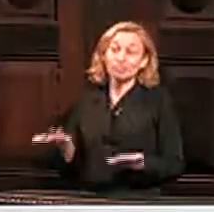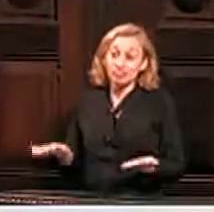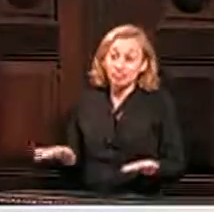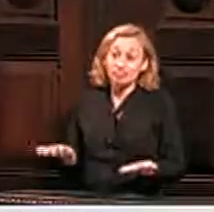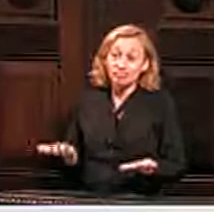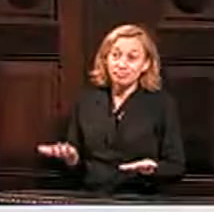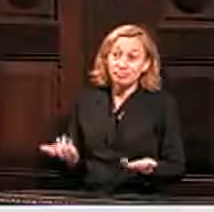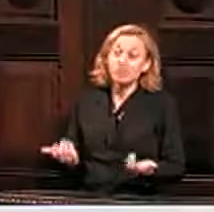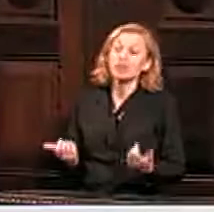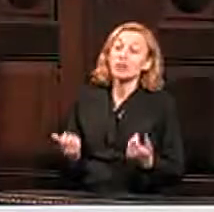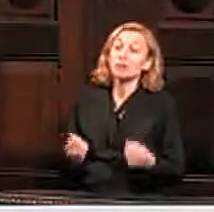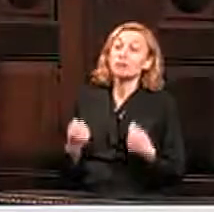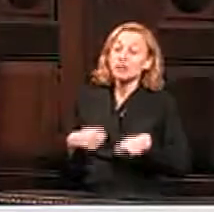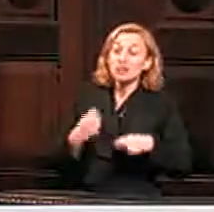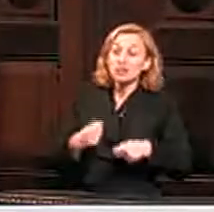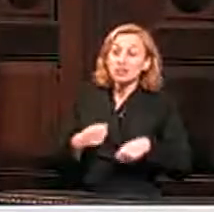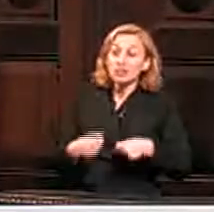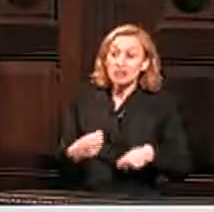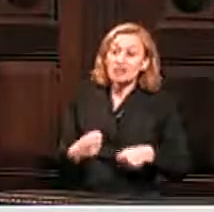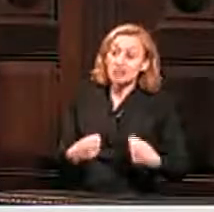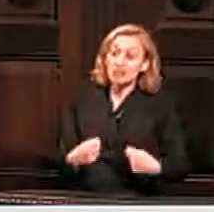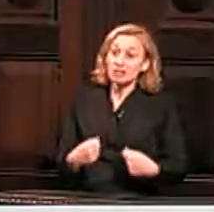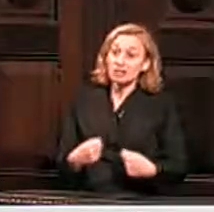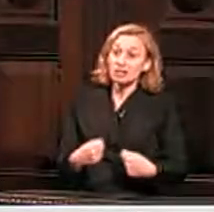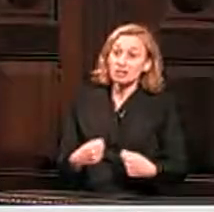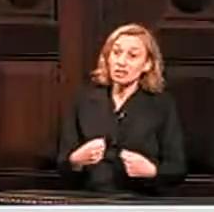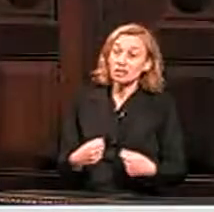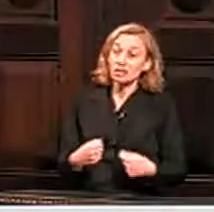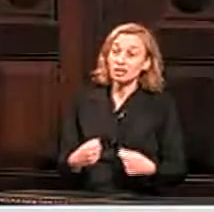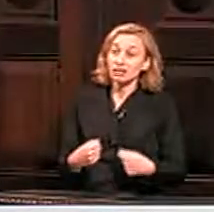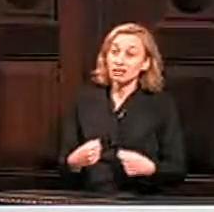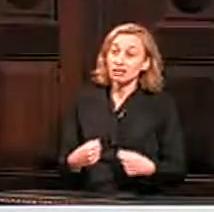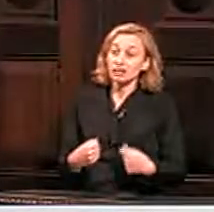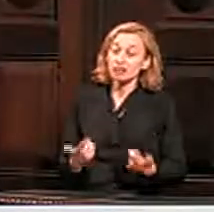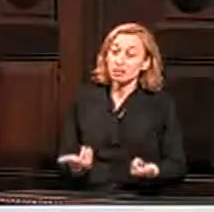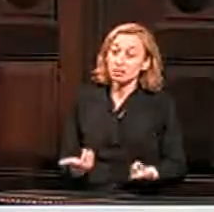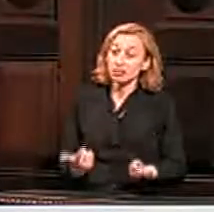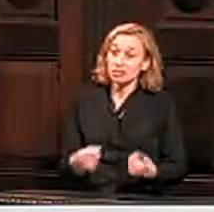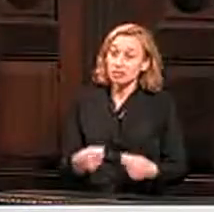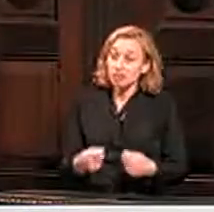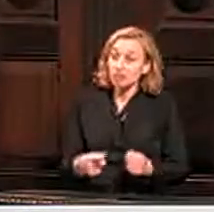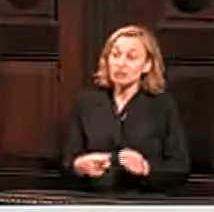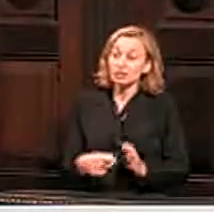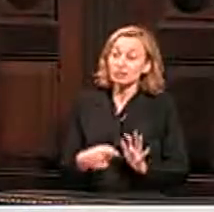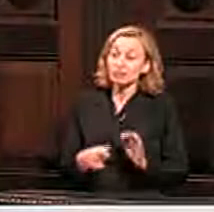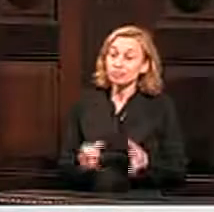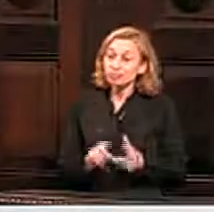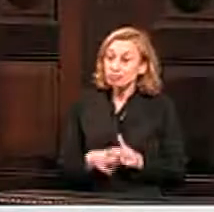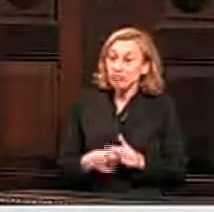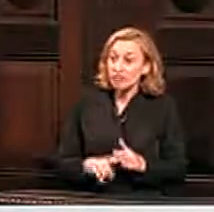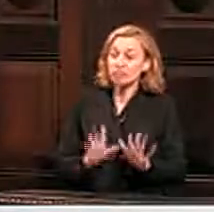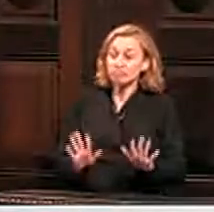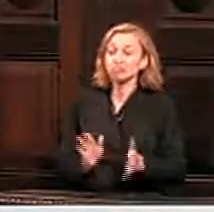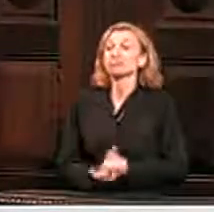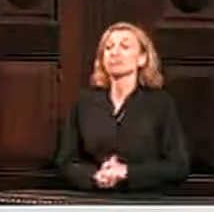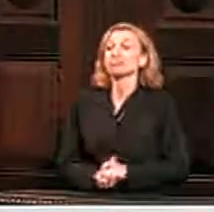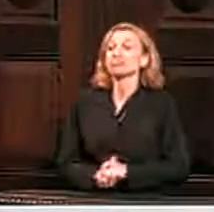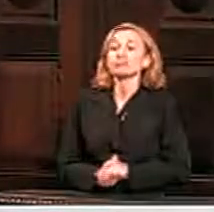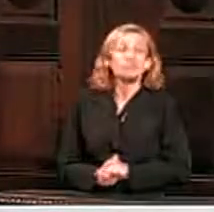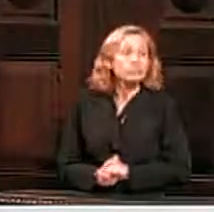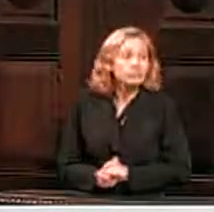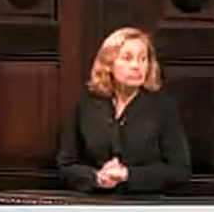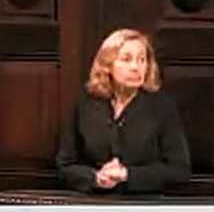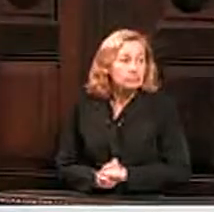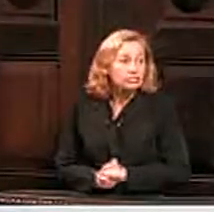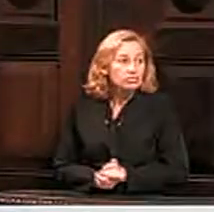em prática pelo senhor Pedro Parente na Eletrobras. Inclusive que manda